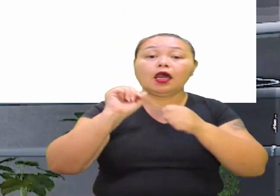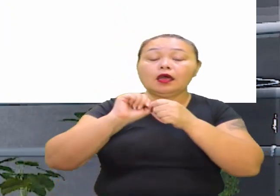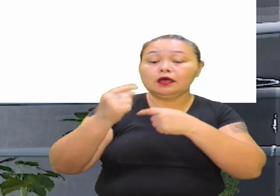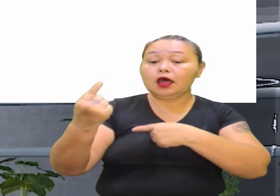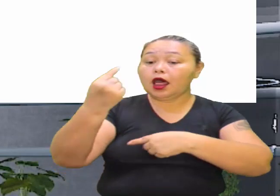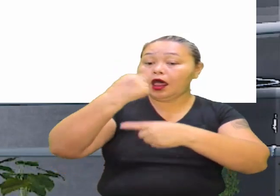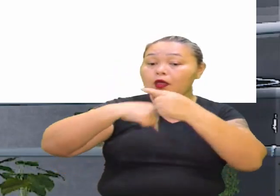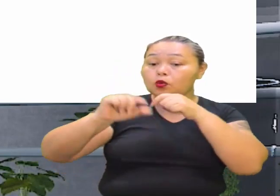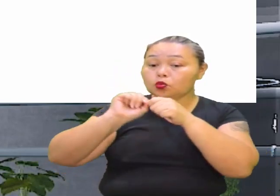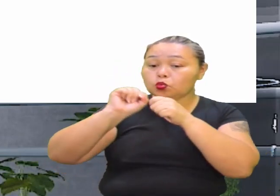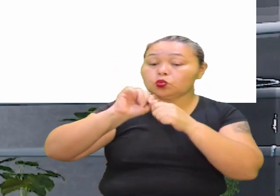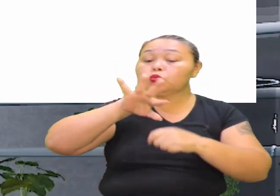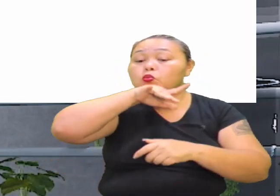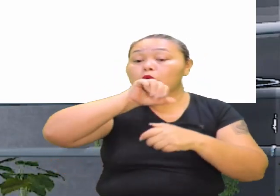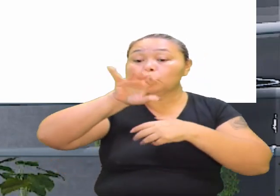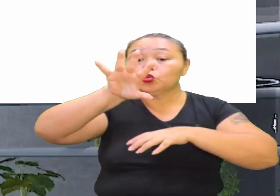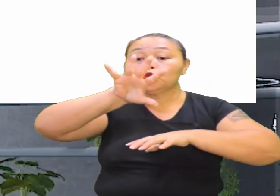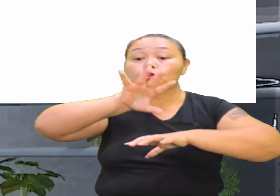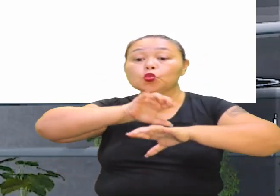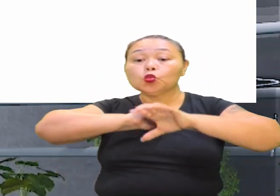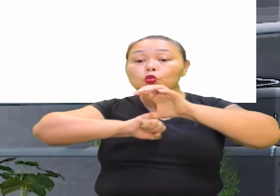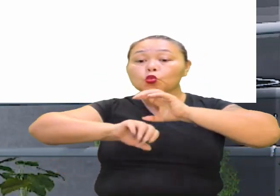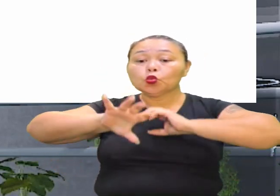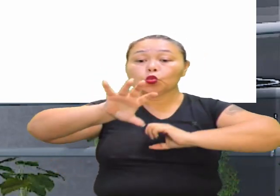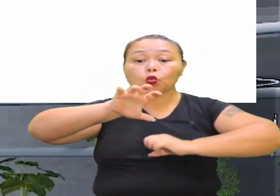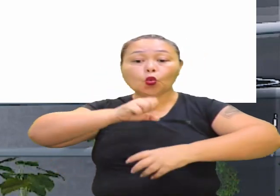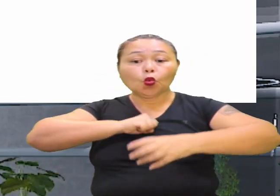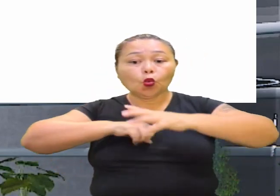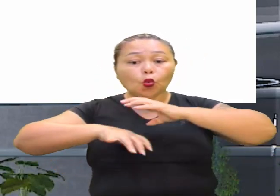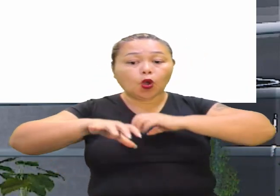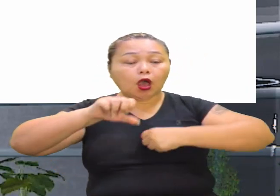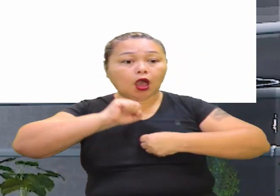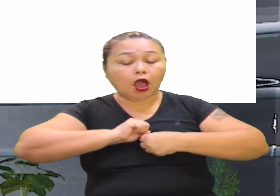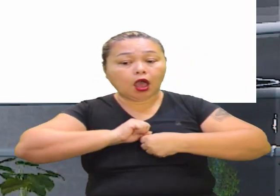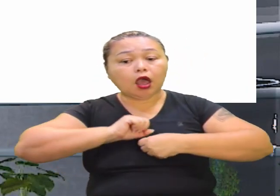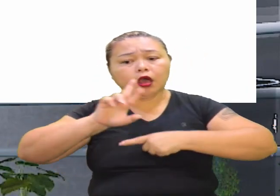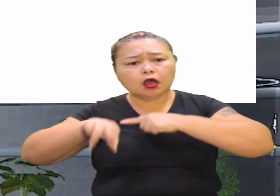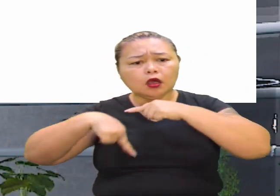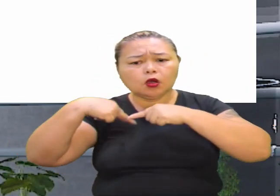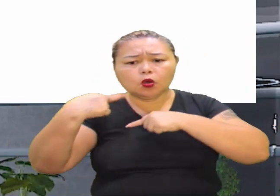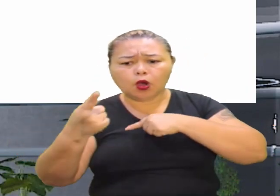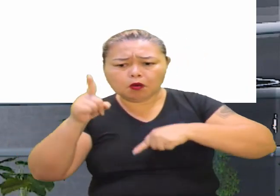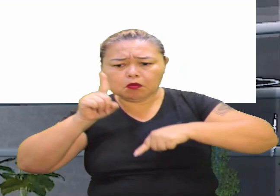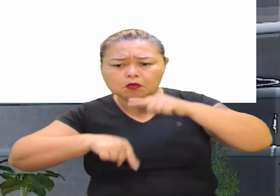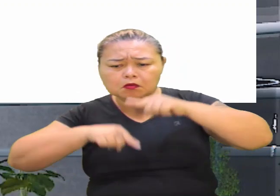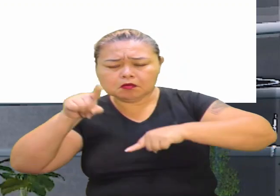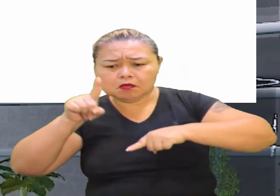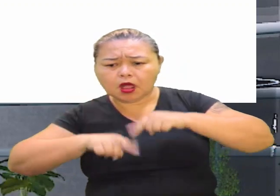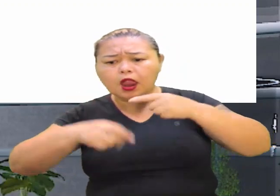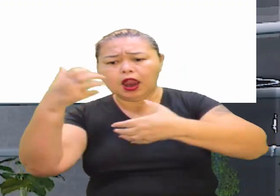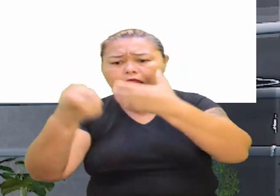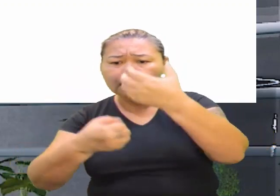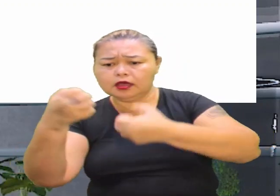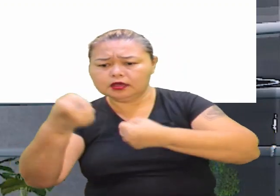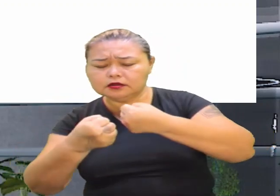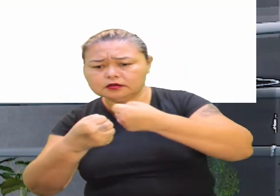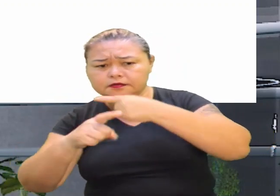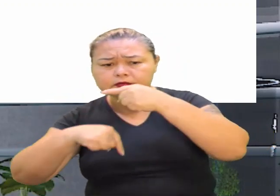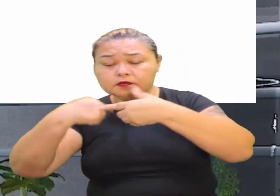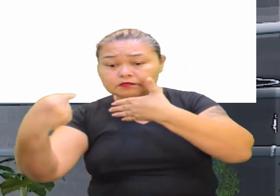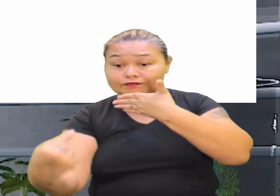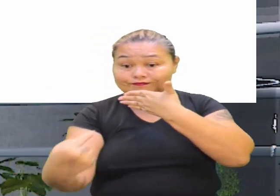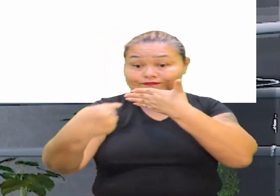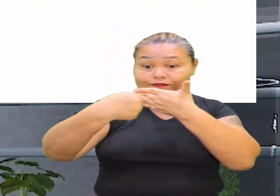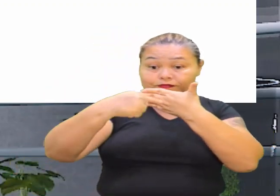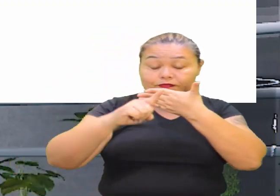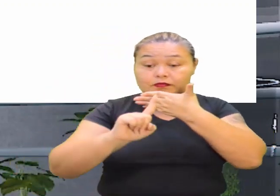animal, capacidade de absorver o nutriente, com uma resposta a um produto, leite, e eficiência